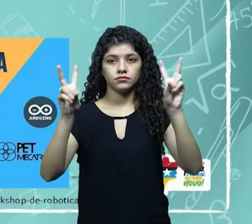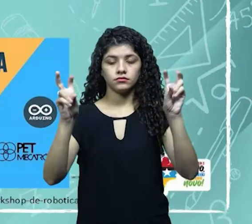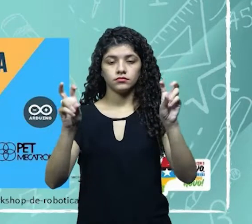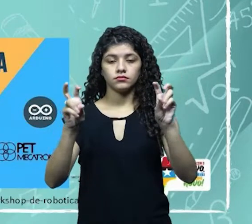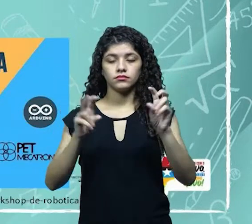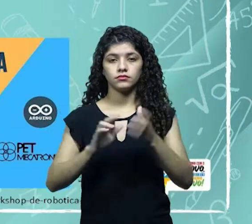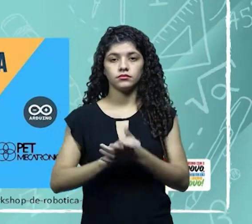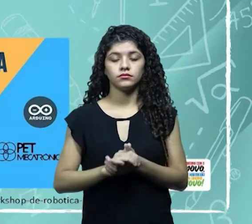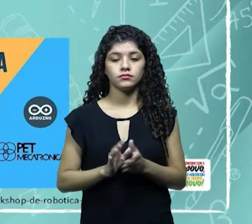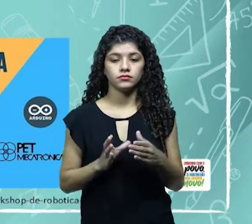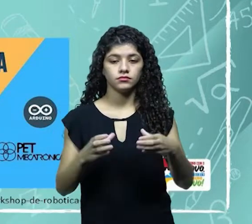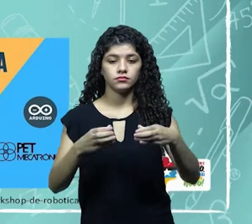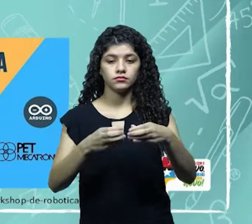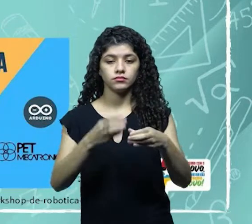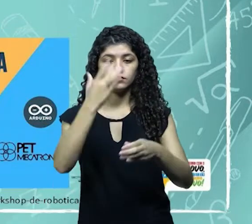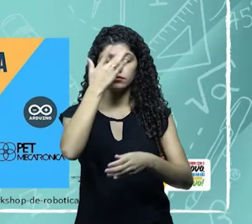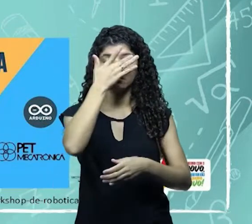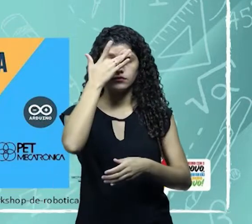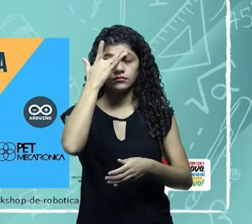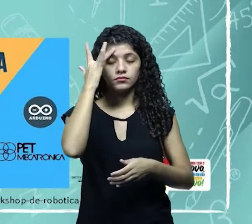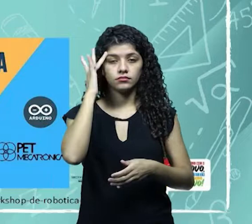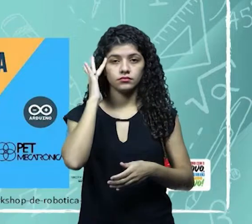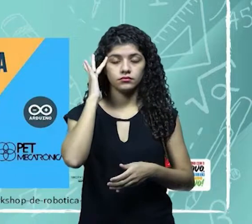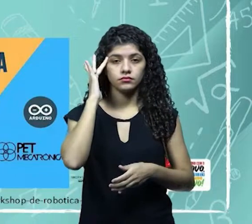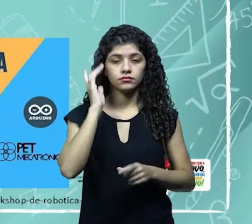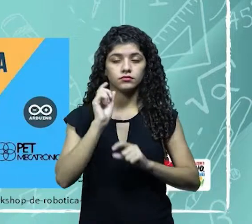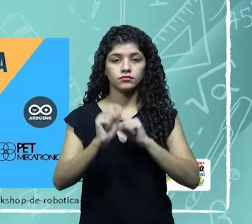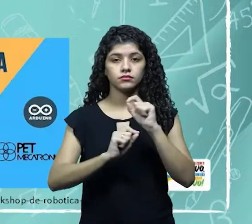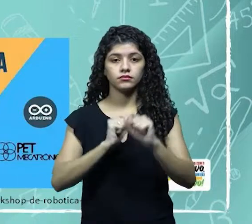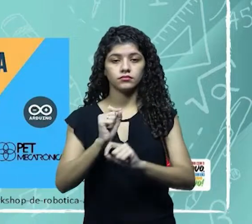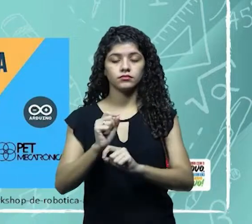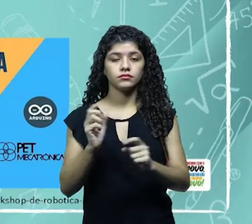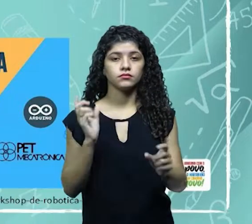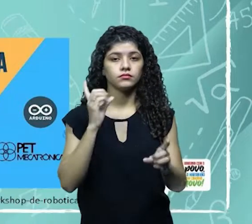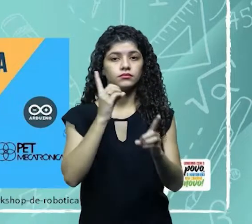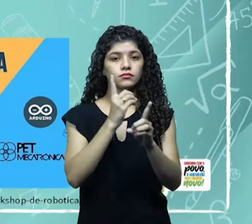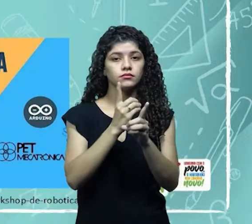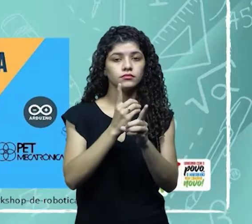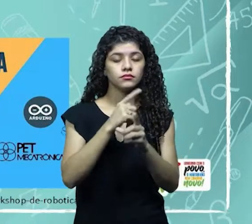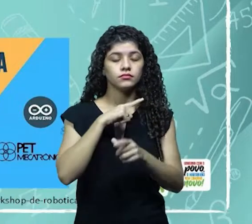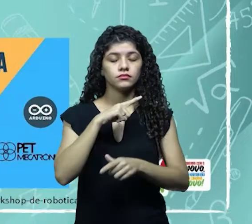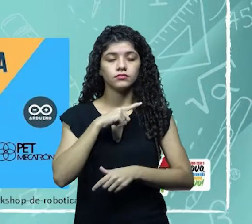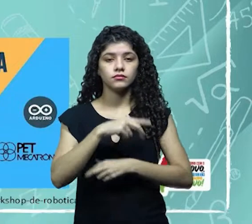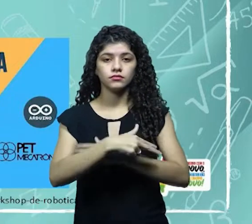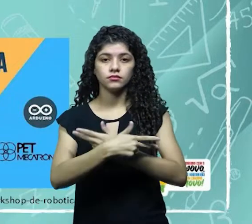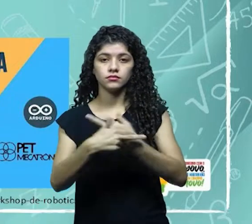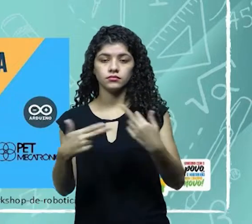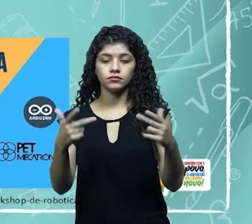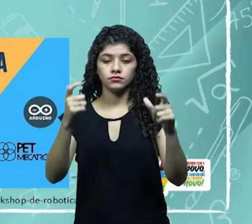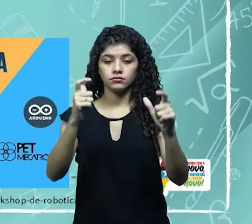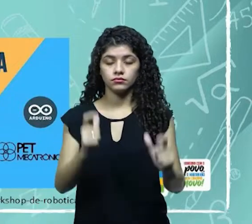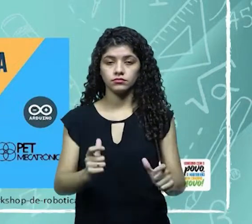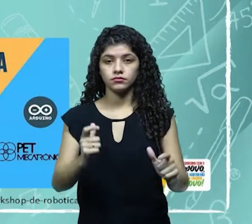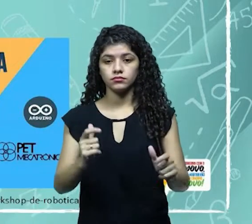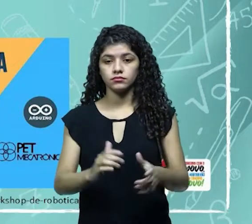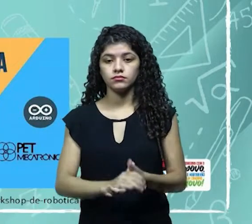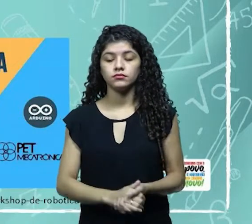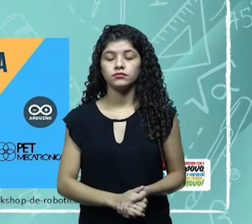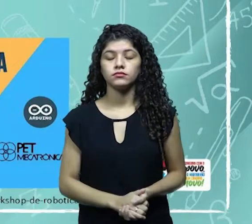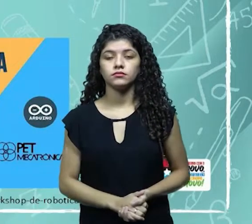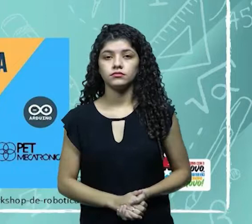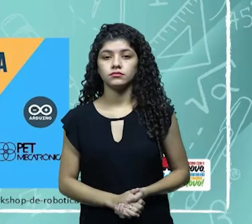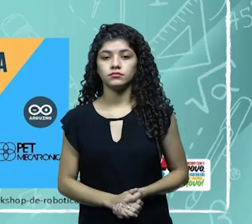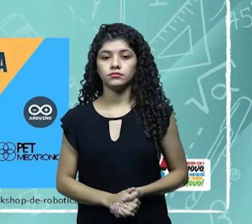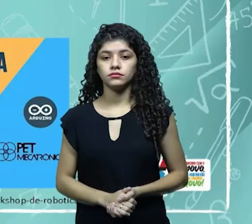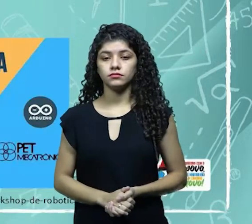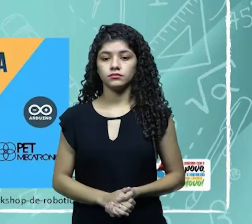teleconferência né que permite a apresentação de um tema a um grupo de pessoas e sim e